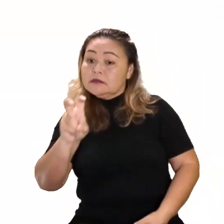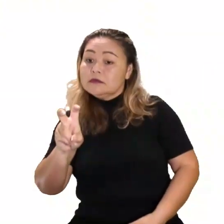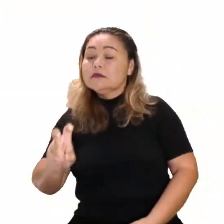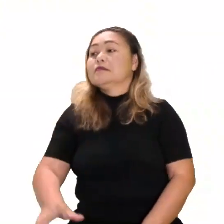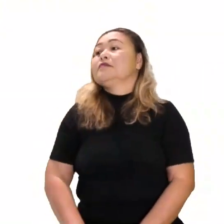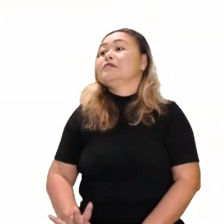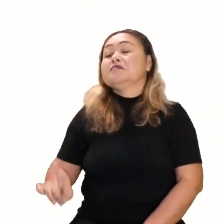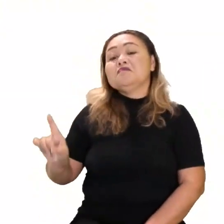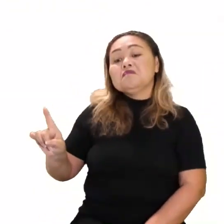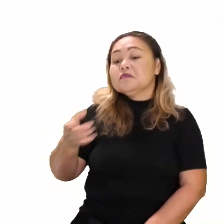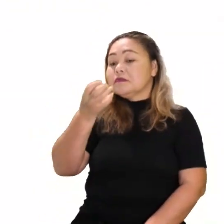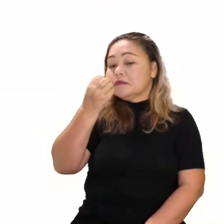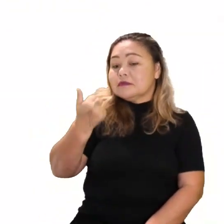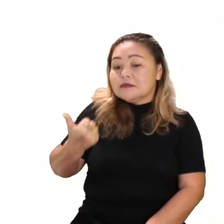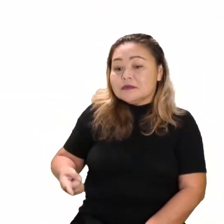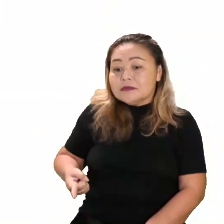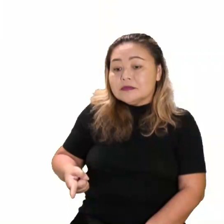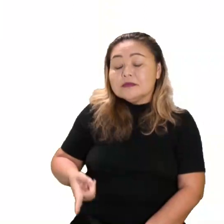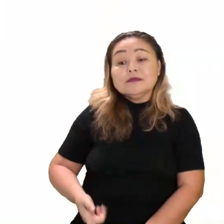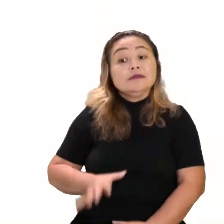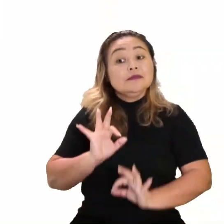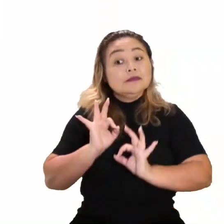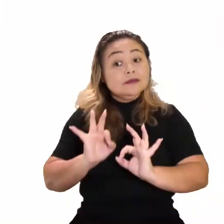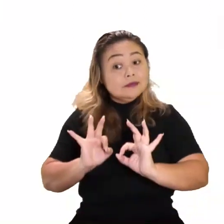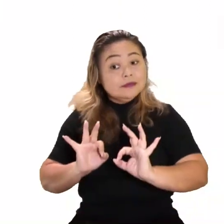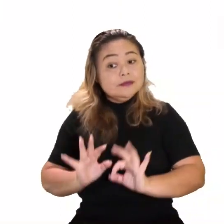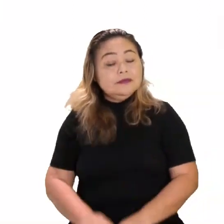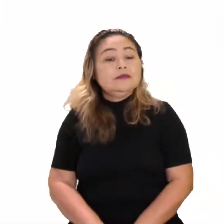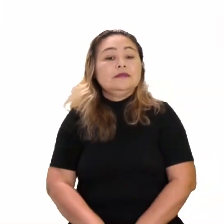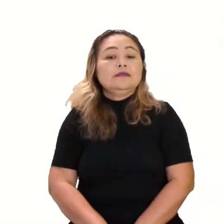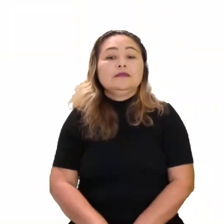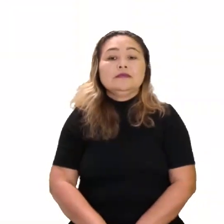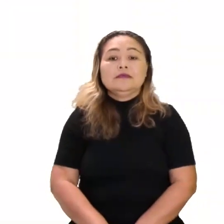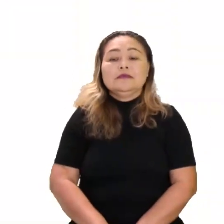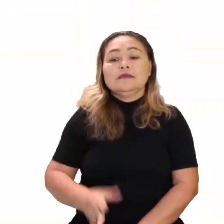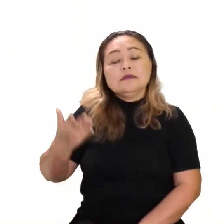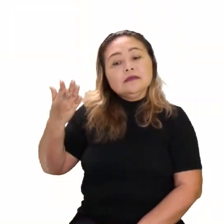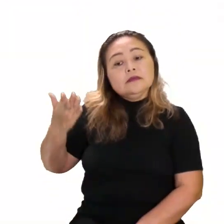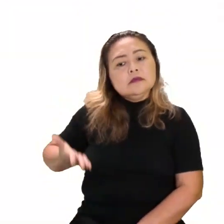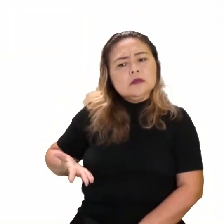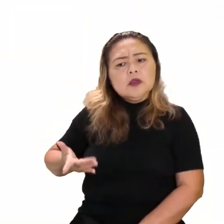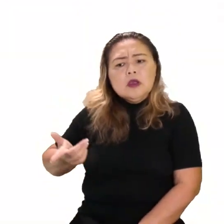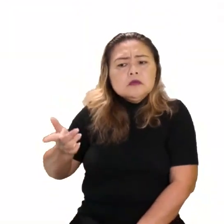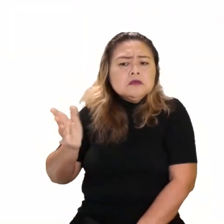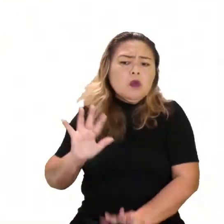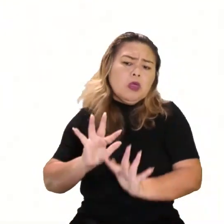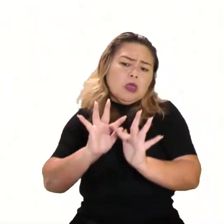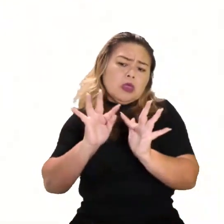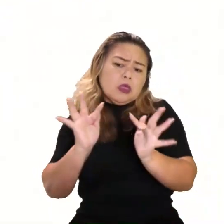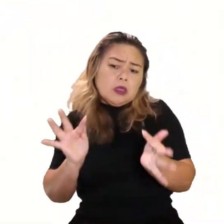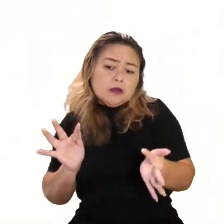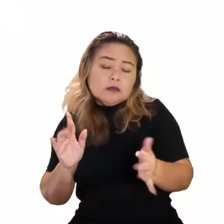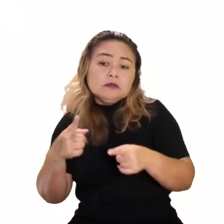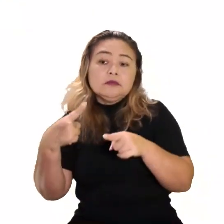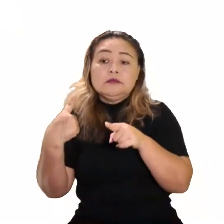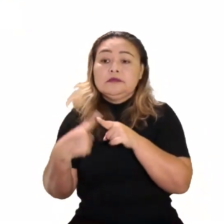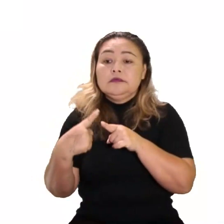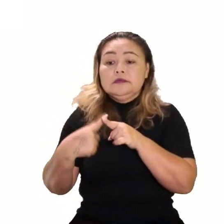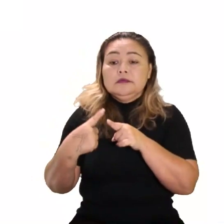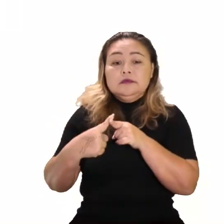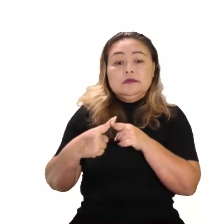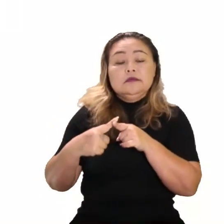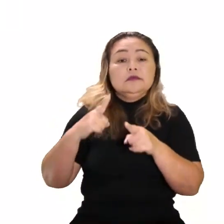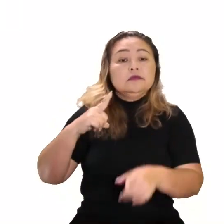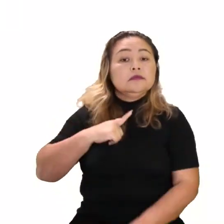31,25. Muito bem. Beleza? Beleza. Olha aí. Não é tão simples, né? Por quê? Porque